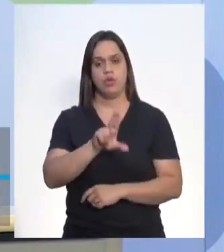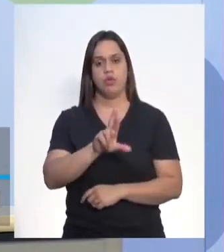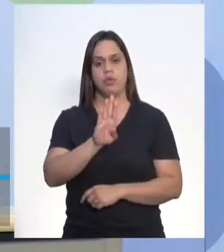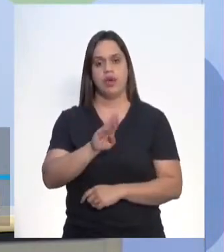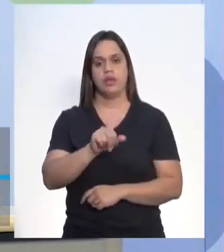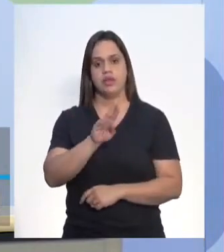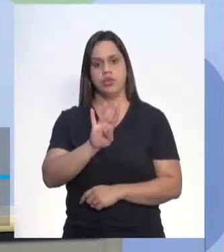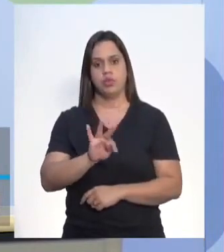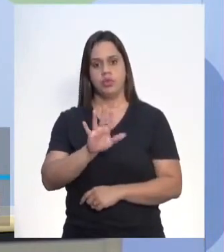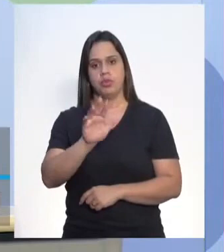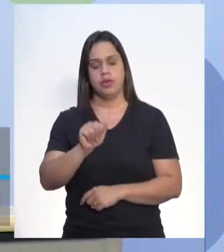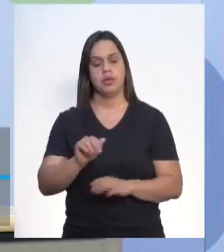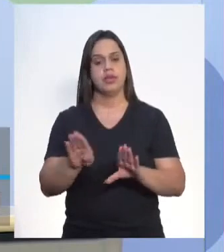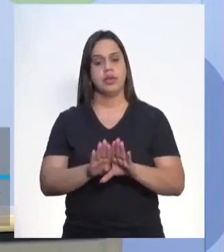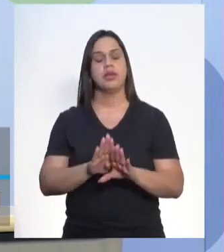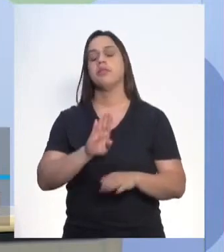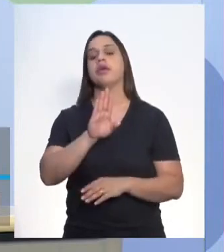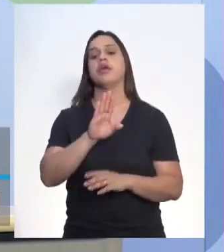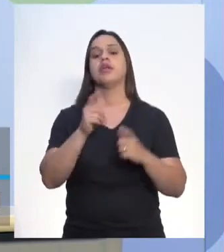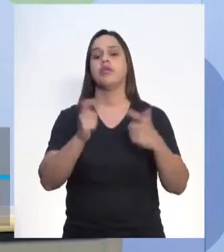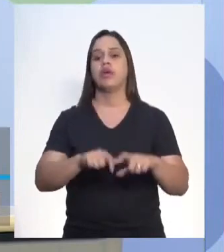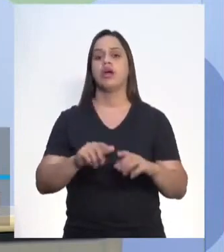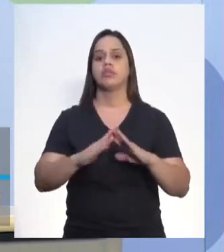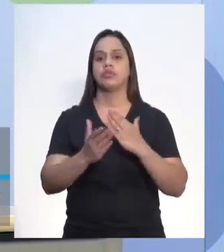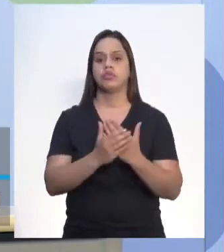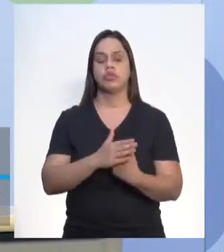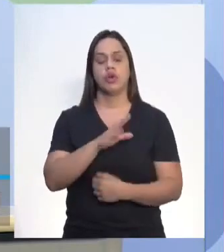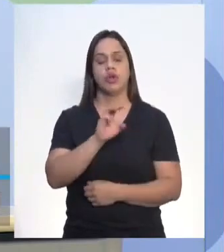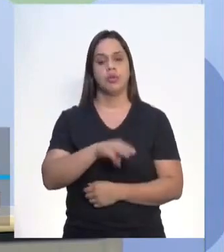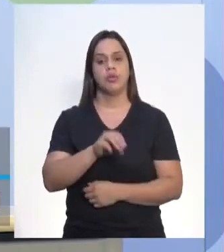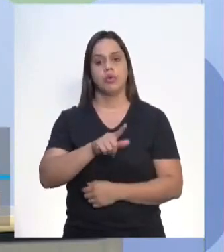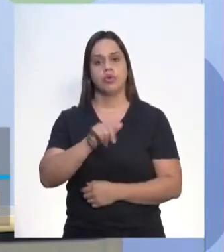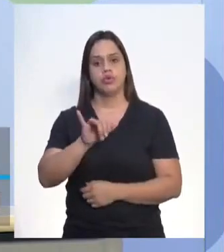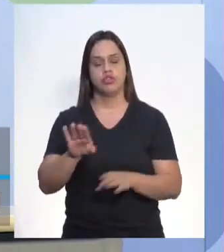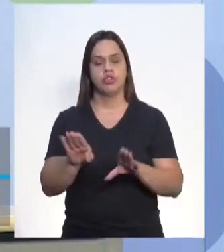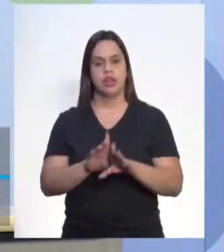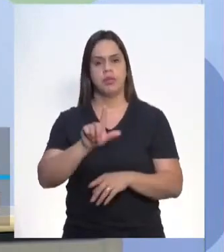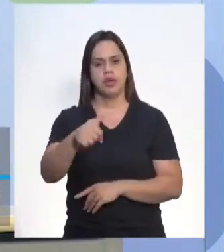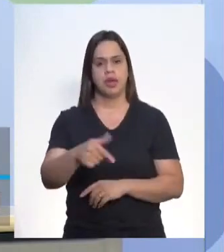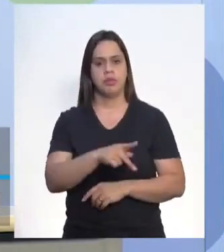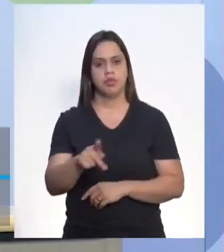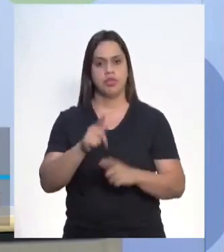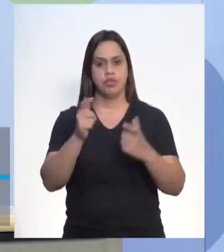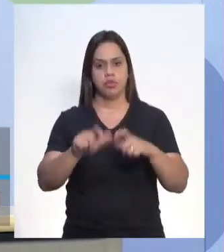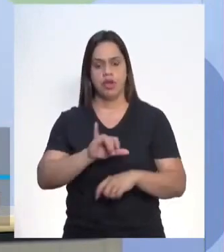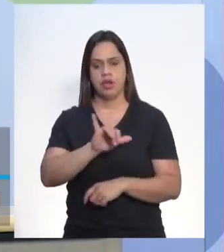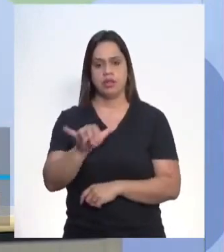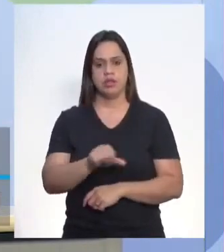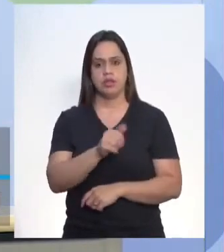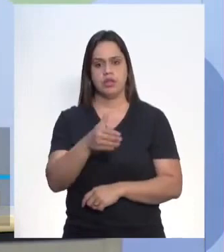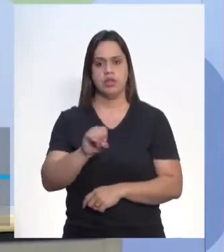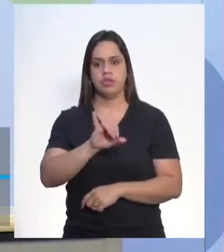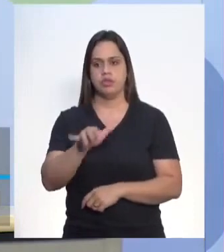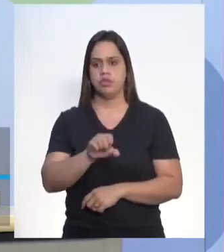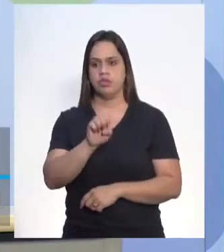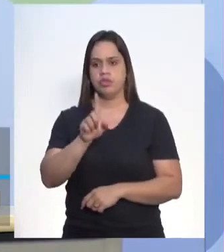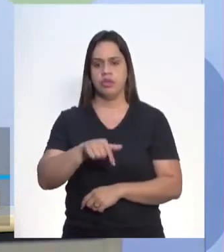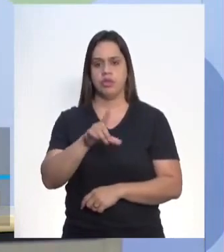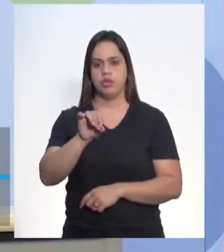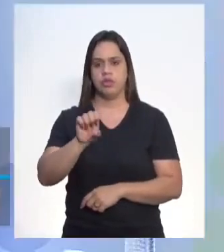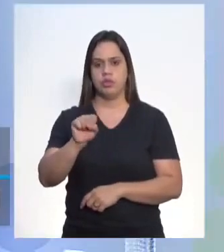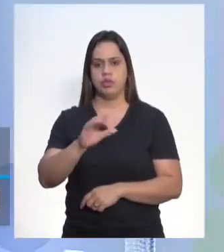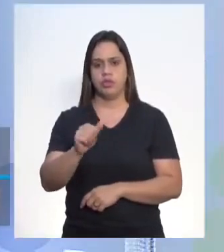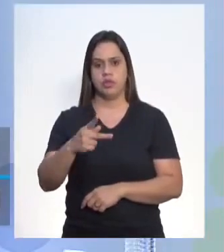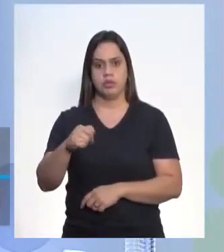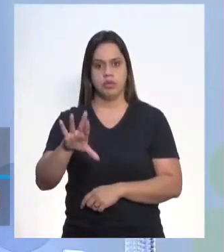Mogi das Cruzes, e a professora Denise, da Escola Air Picanso, de São José dos Campos. E aí, professora Inês, é essa a